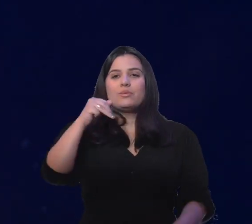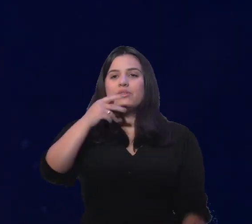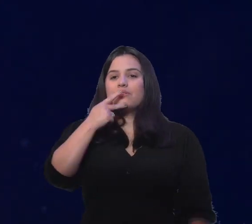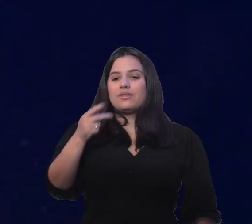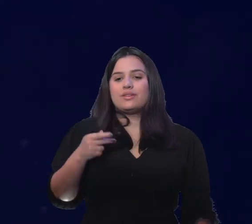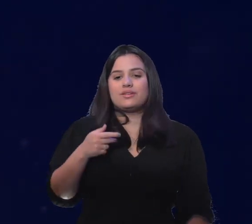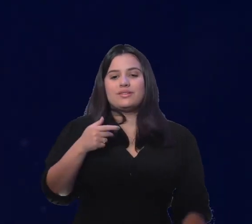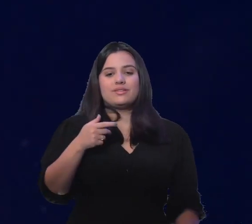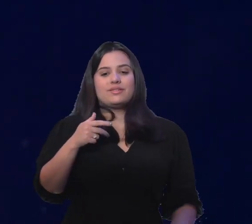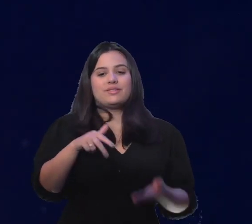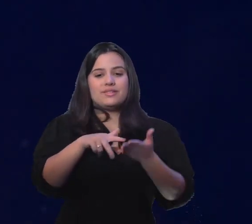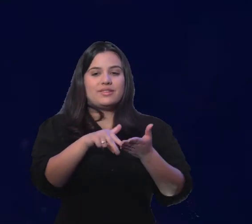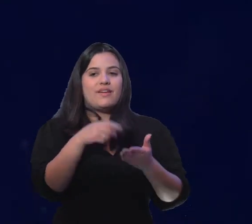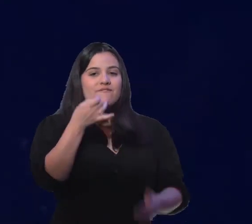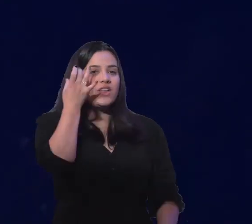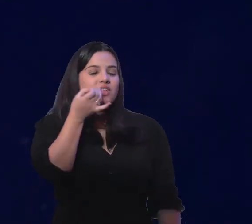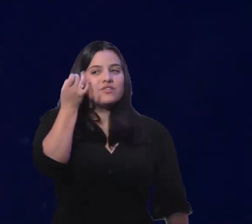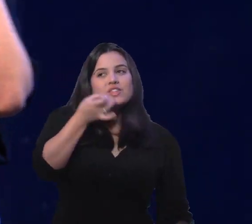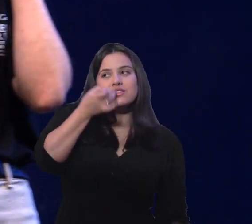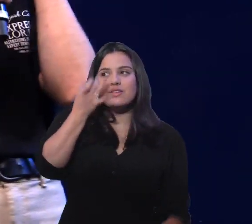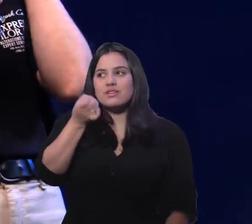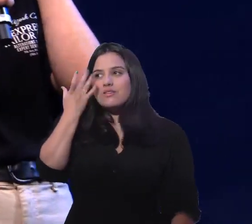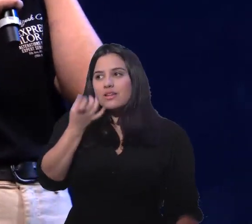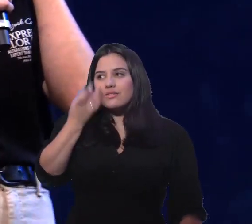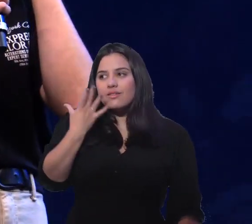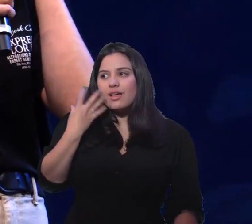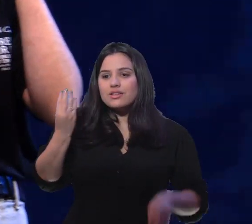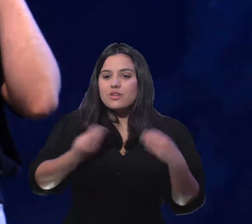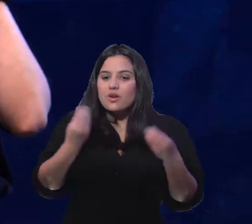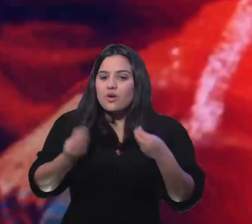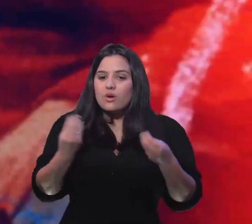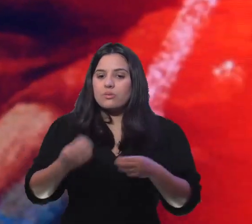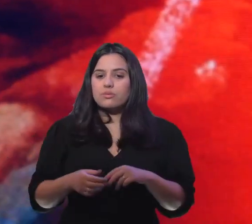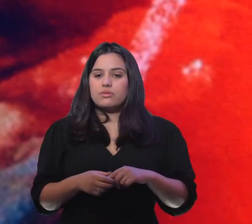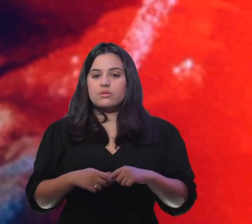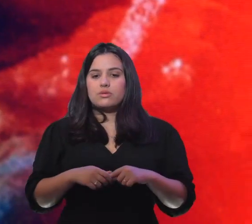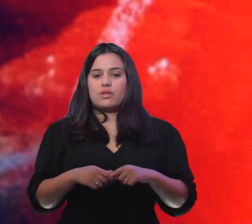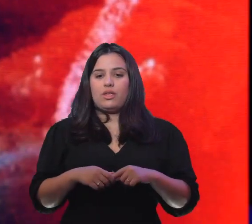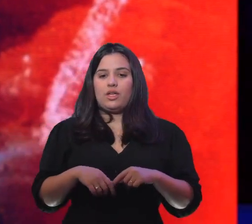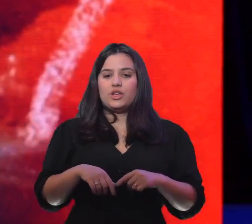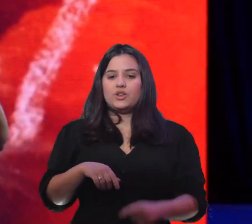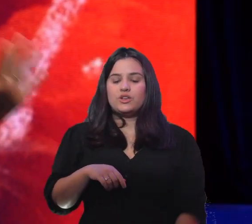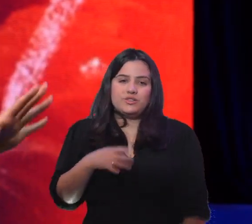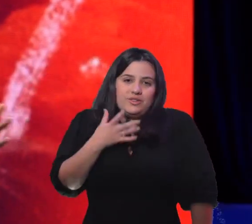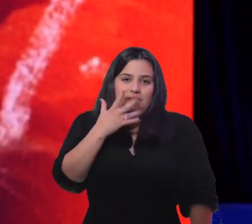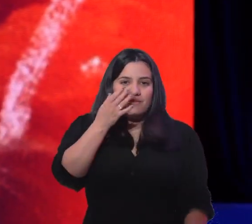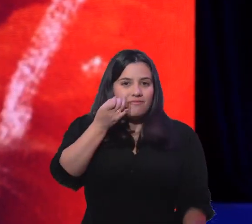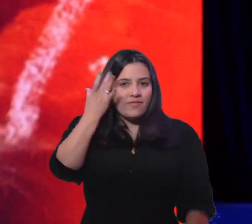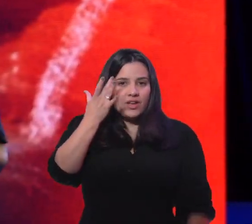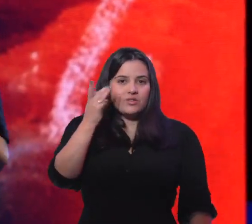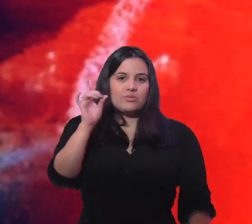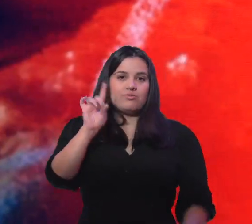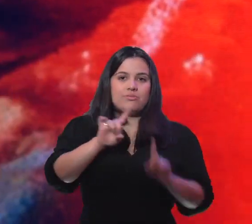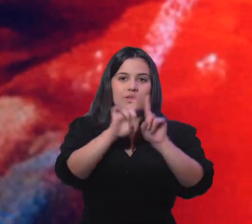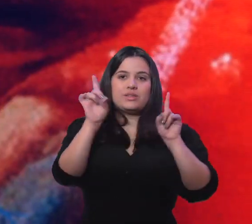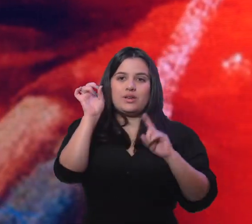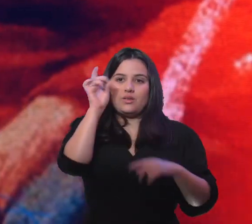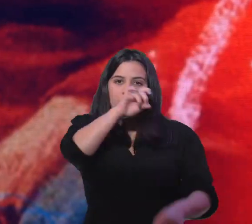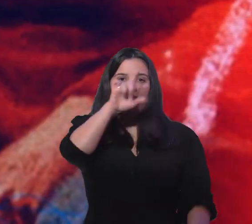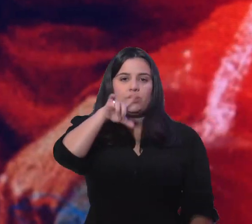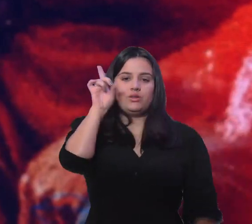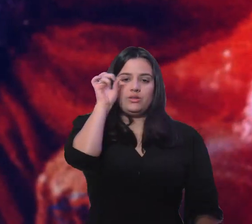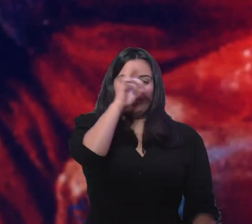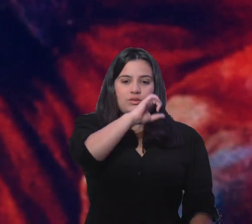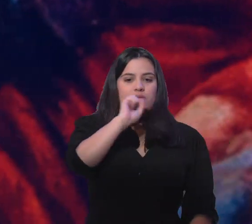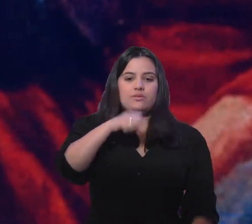tava... esquiar é muito fácil, eu achei muito fácil. Sério, eu quero ir na pista intermediária. E a gente na pista fácil, que não era fácil, tá? Tipo, era difícil